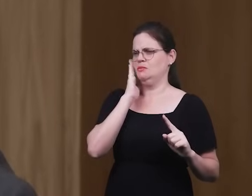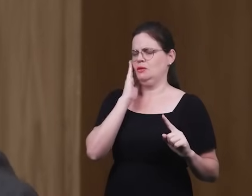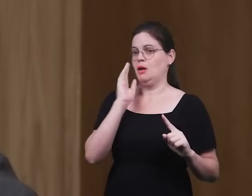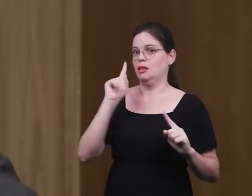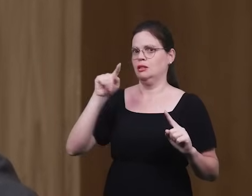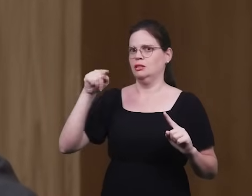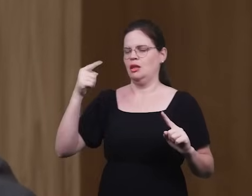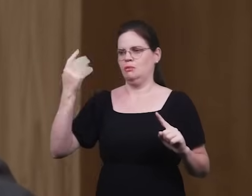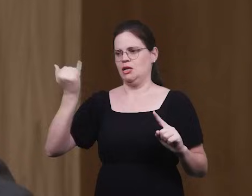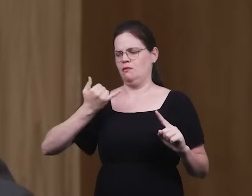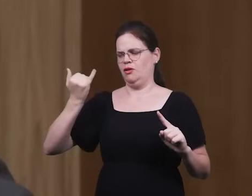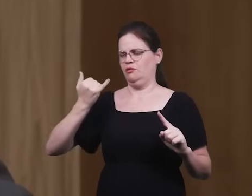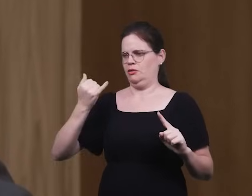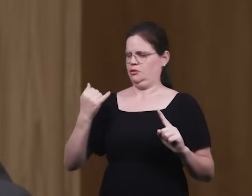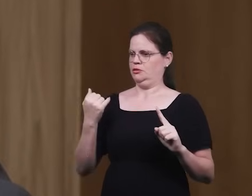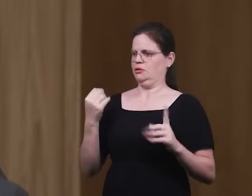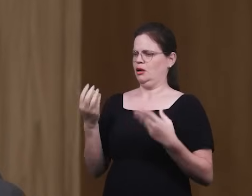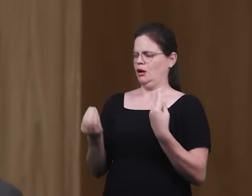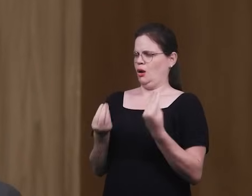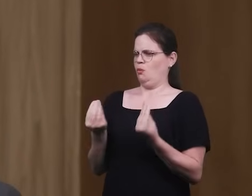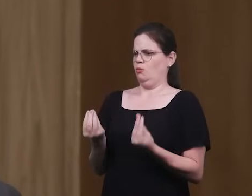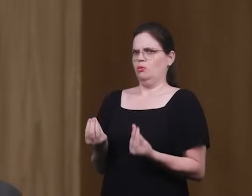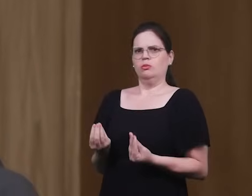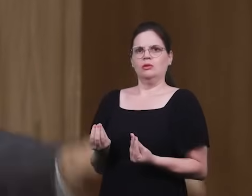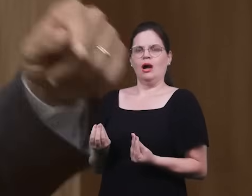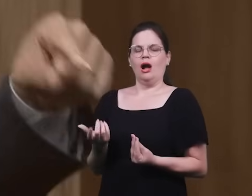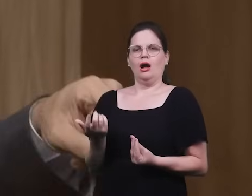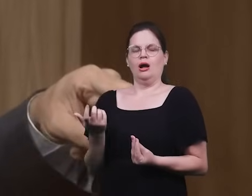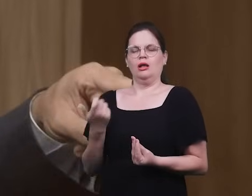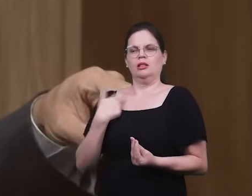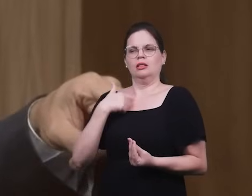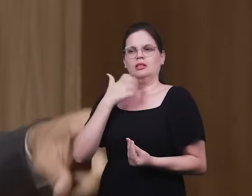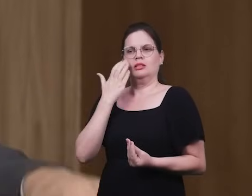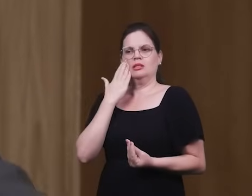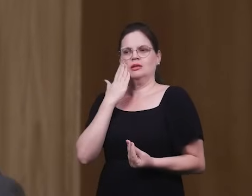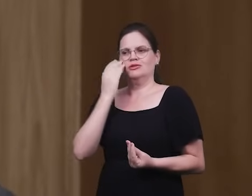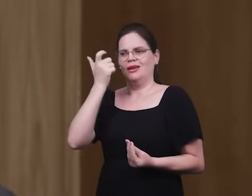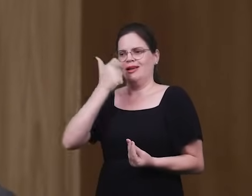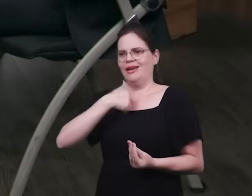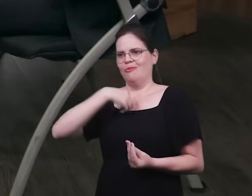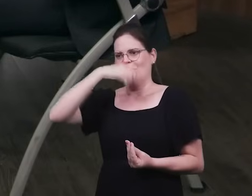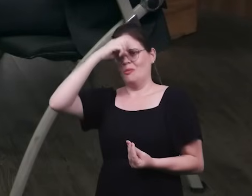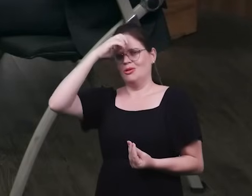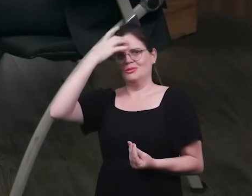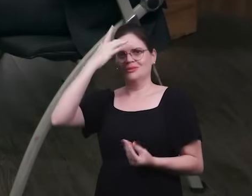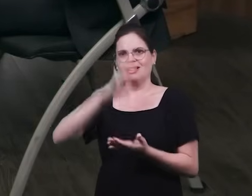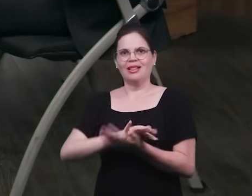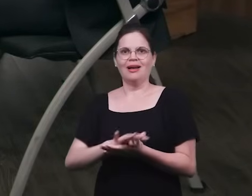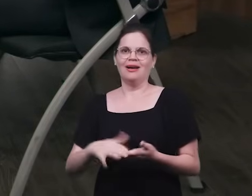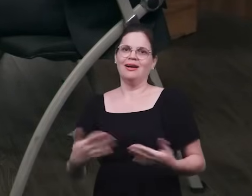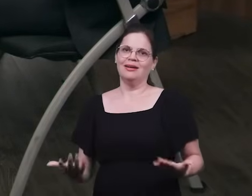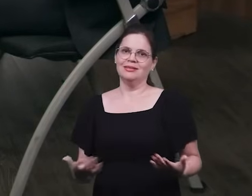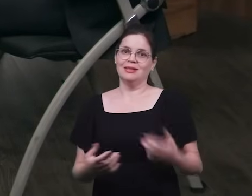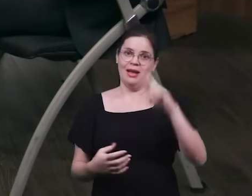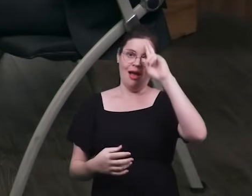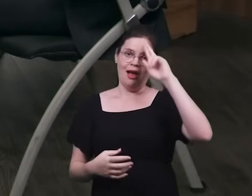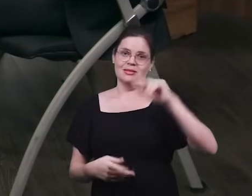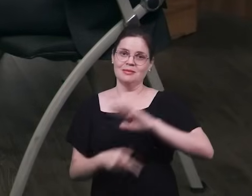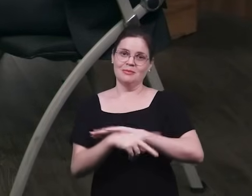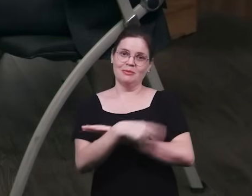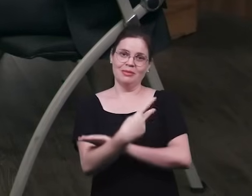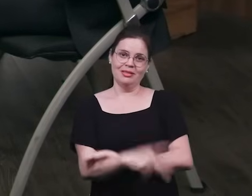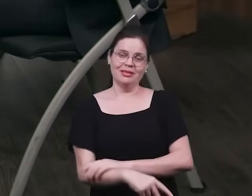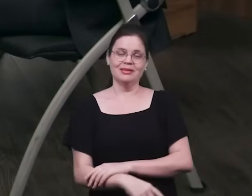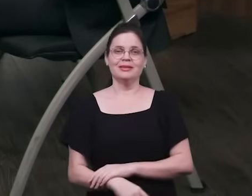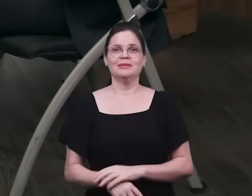dizer mas como pode ser isso ele entende que ele não sabia nada porque ele tava na razão é pode não interessante é que Jesus fala